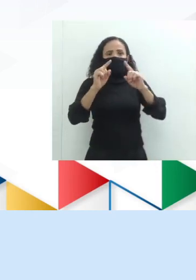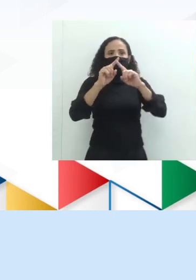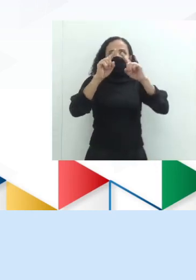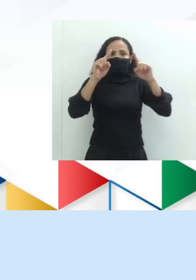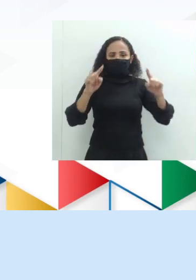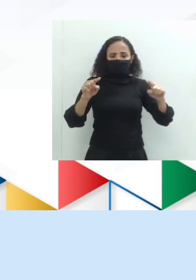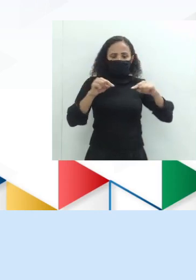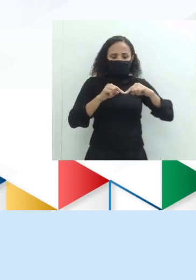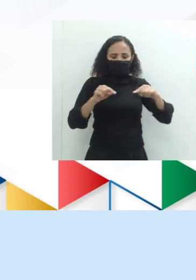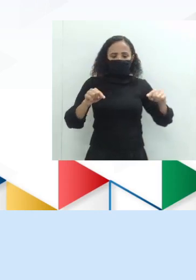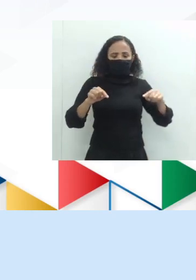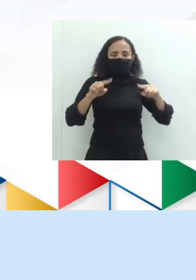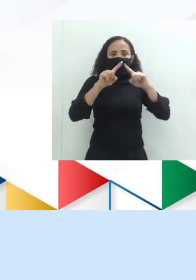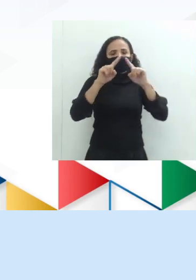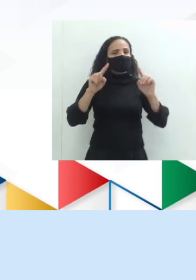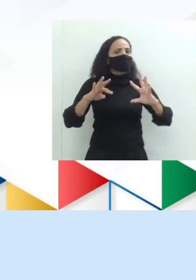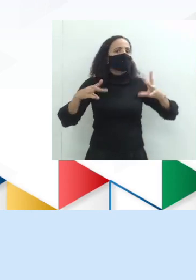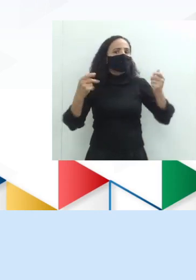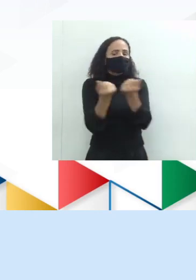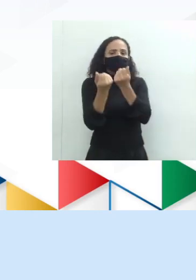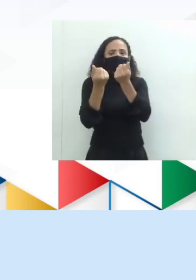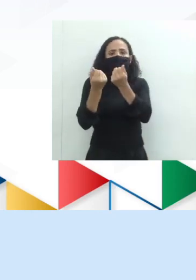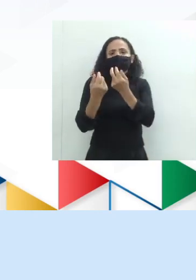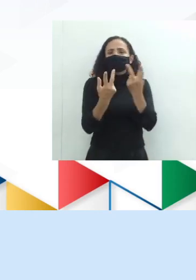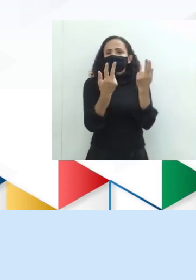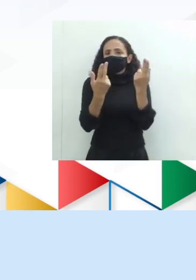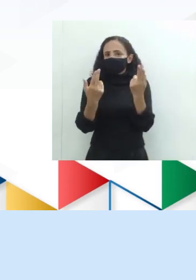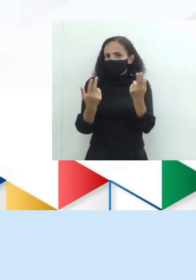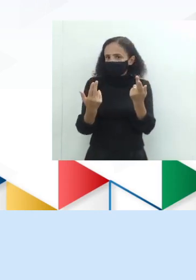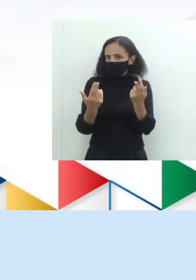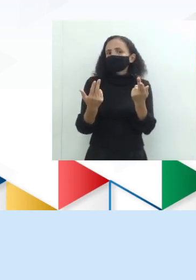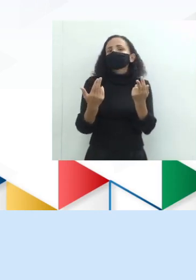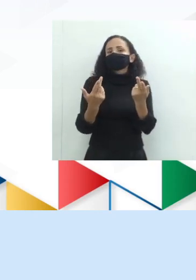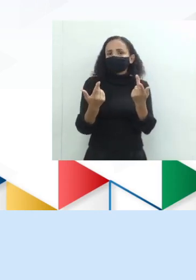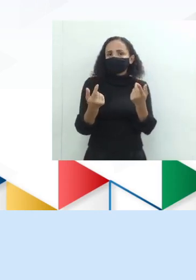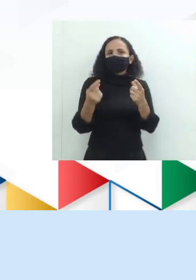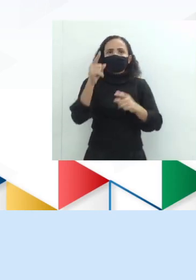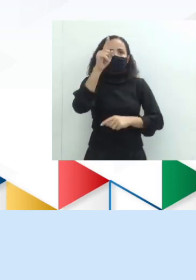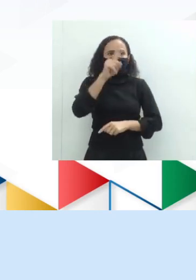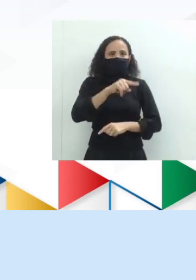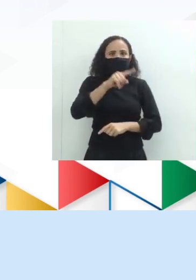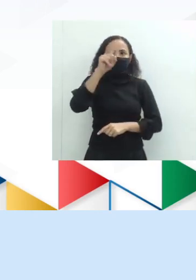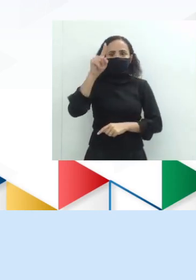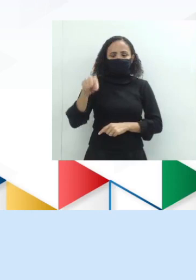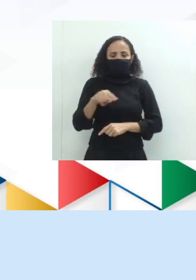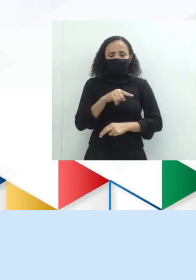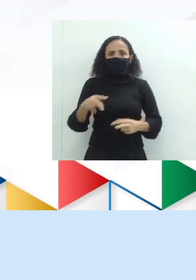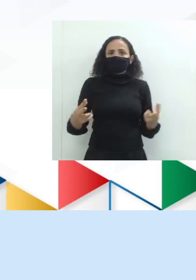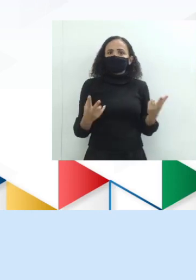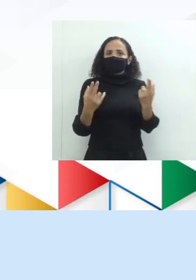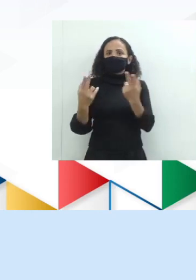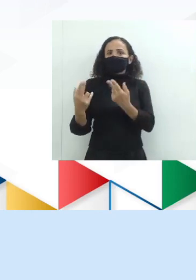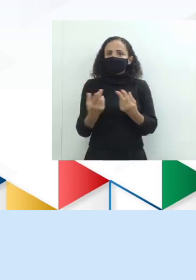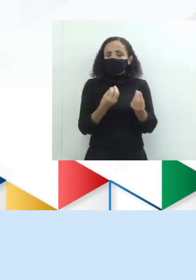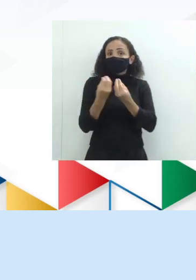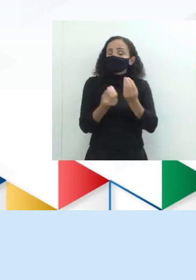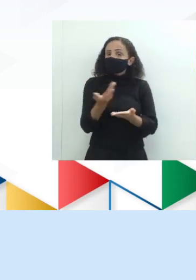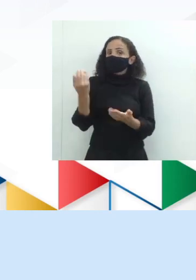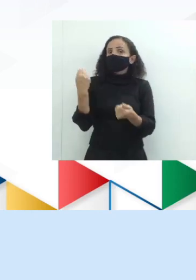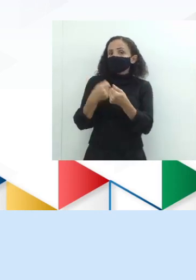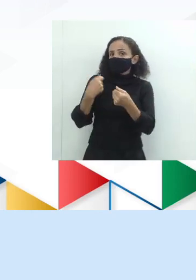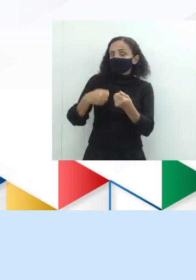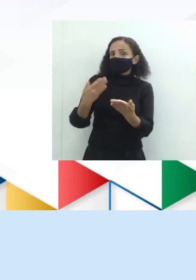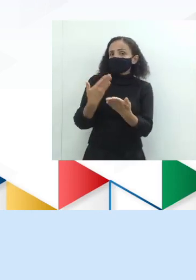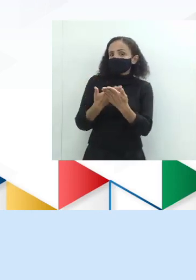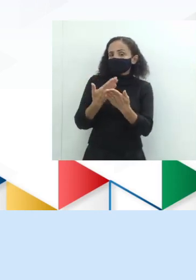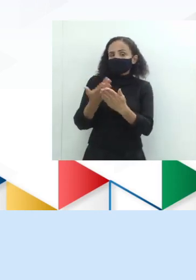seus lados são iguais. E aí, quando eu tenho todos os seus lados iguais, proporcionalmente eu sou obrigado a entender que